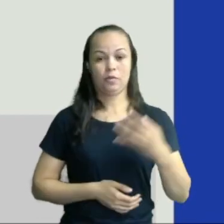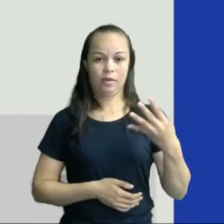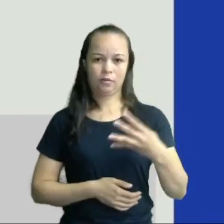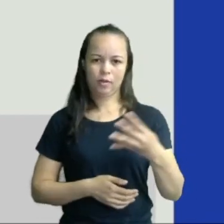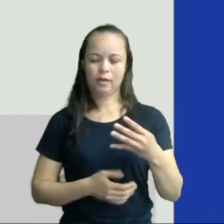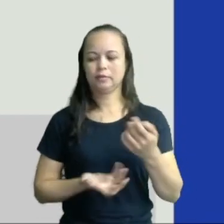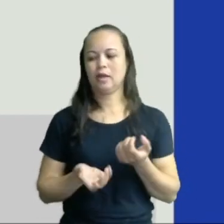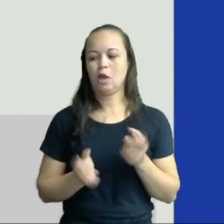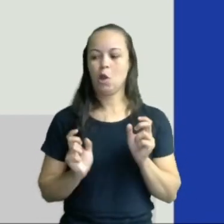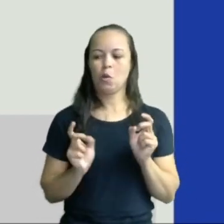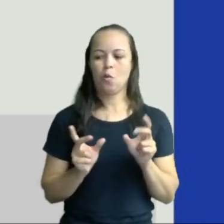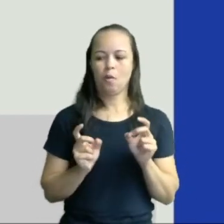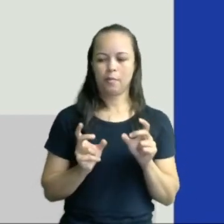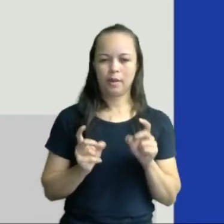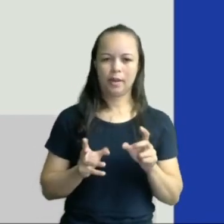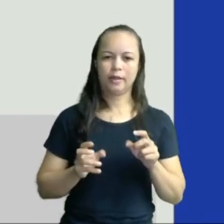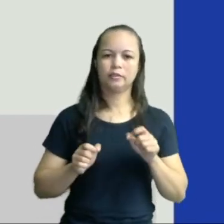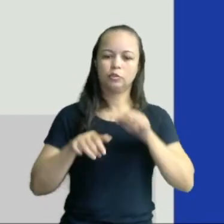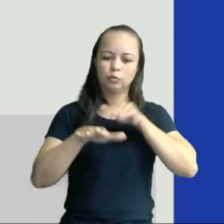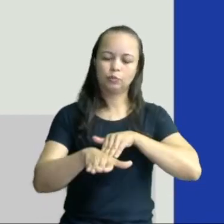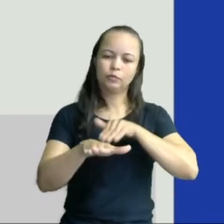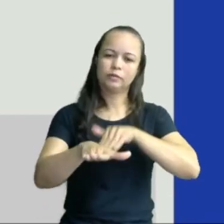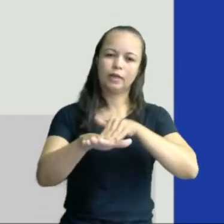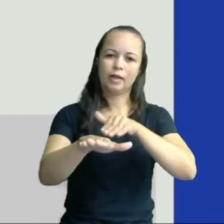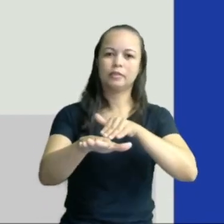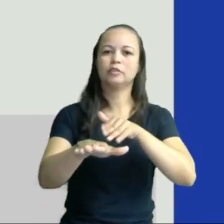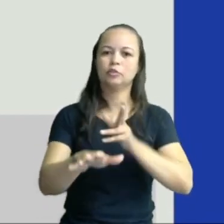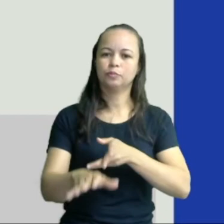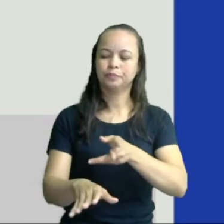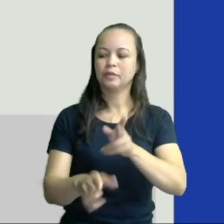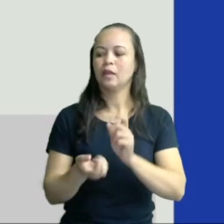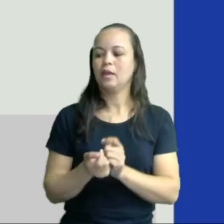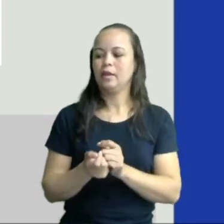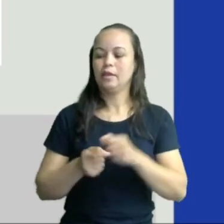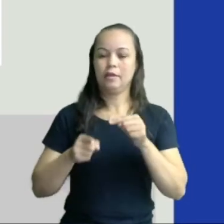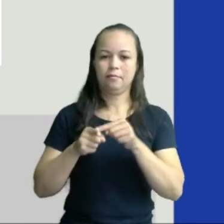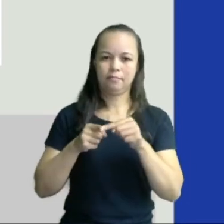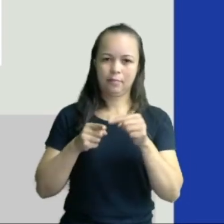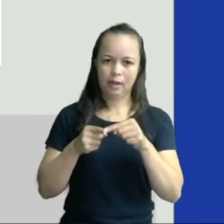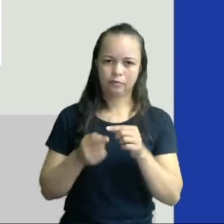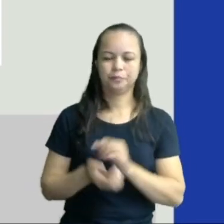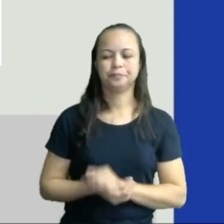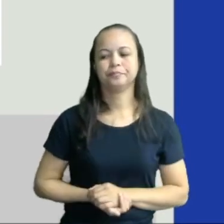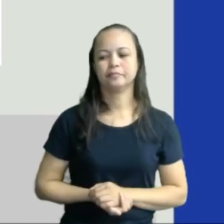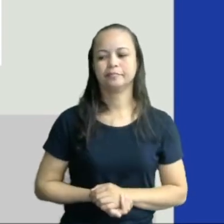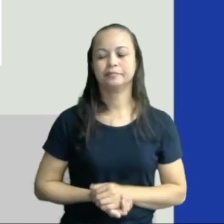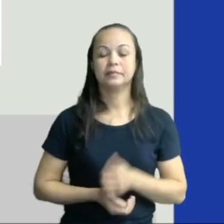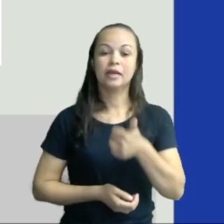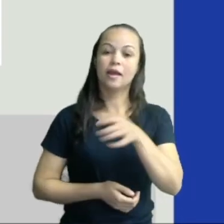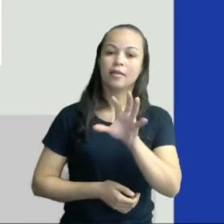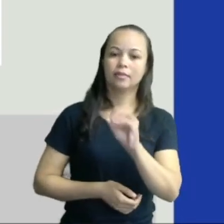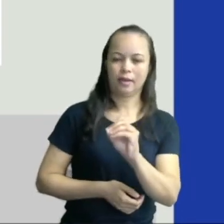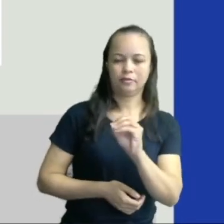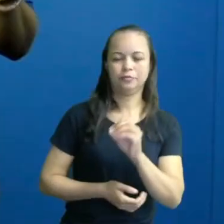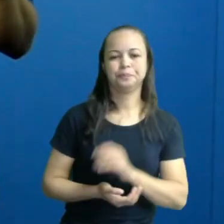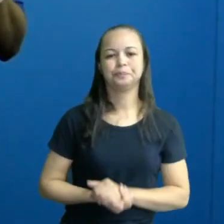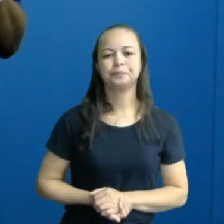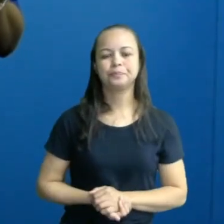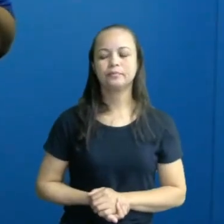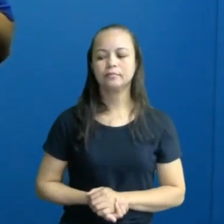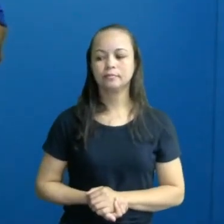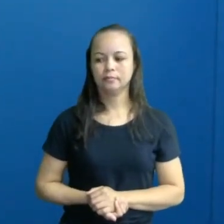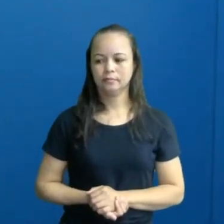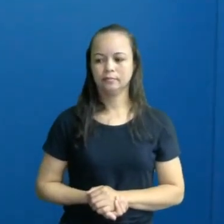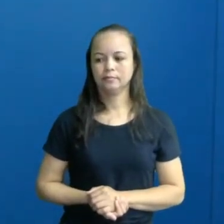opção. Comércios, trânsito constante e bairros. Última pergunta do nosso quiz.